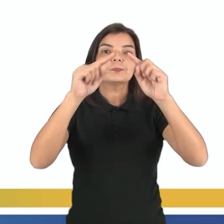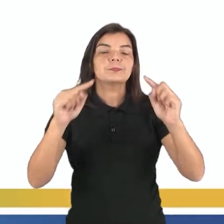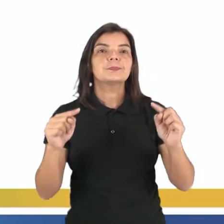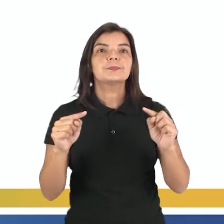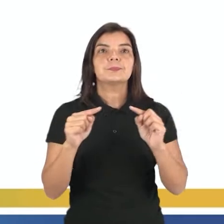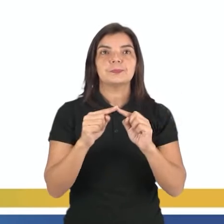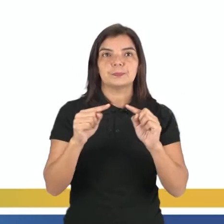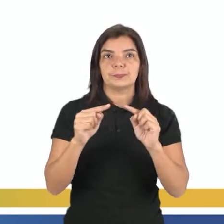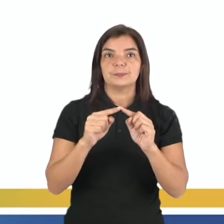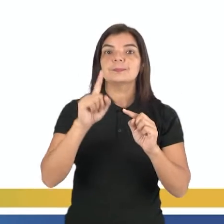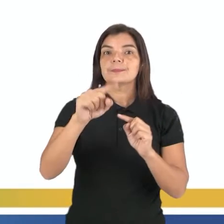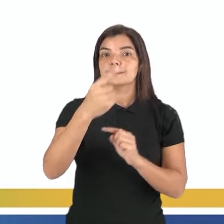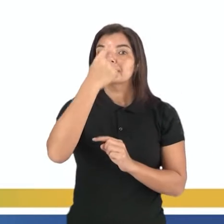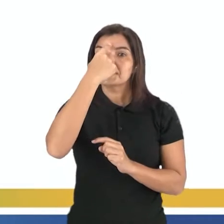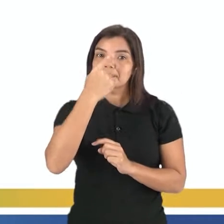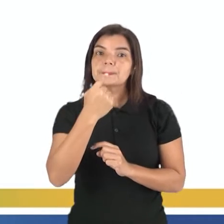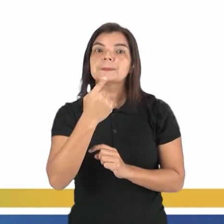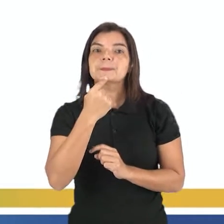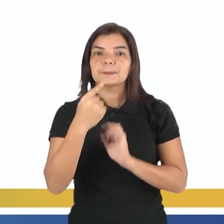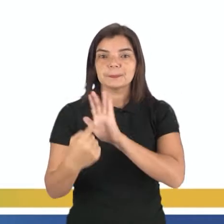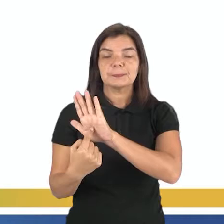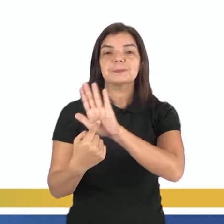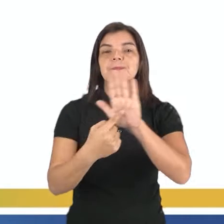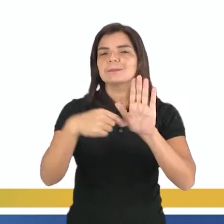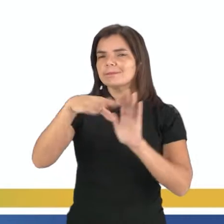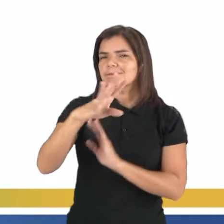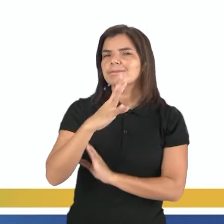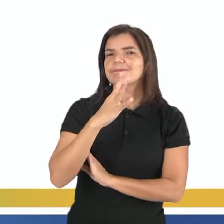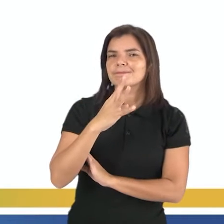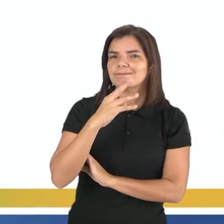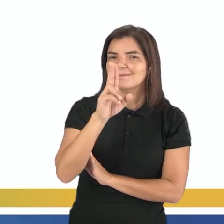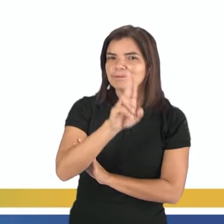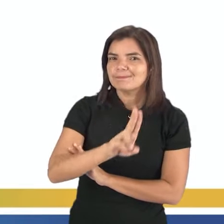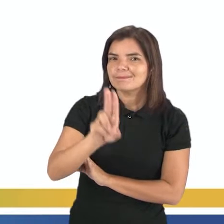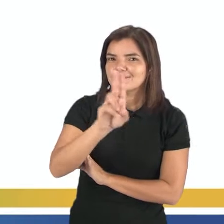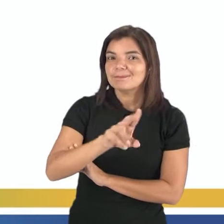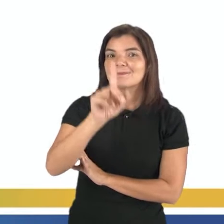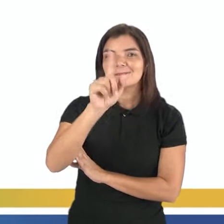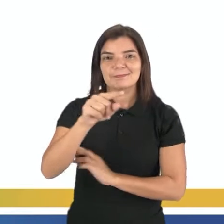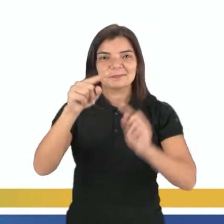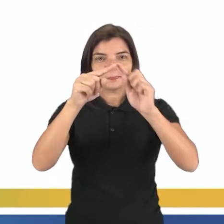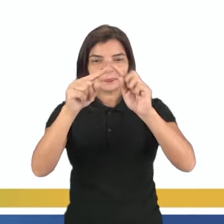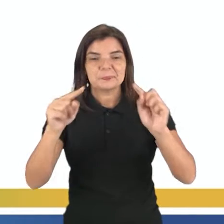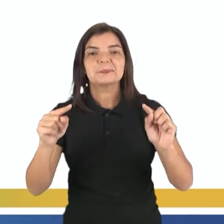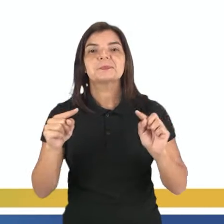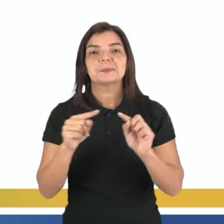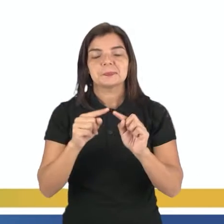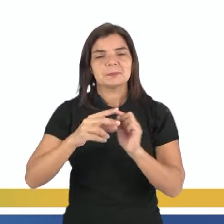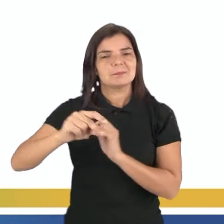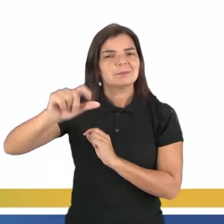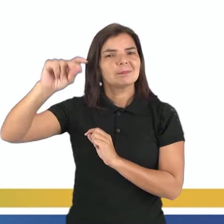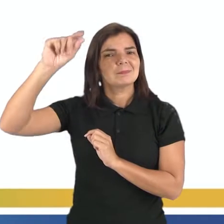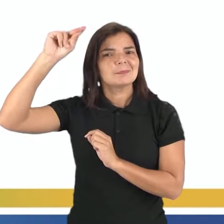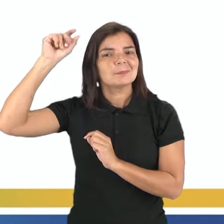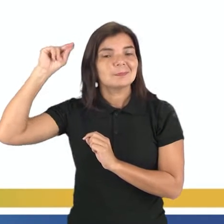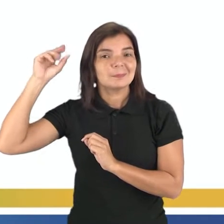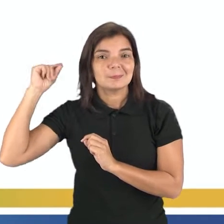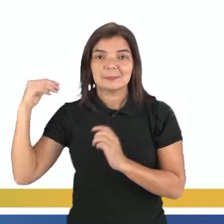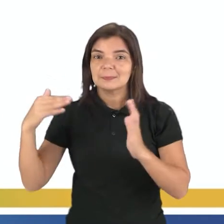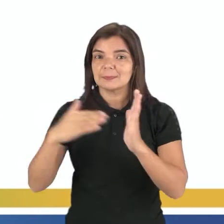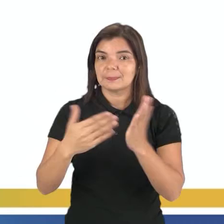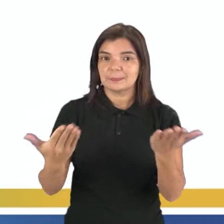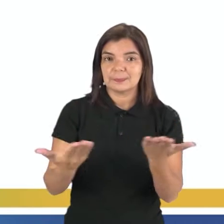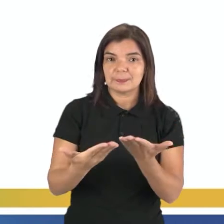triângulos. Uma das figuras geométricas mais conhecidas e usadas é o triângulo. Desde a antiguidade até os